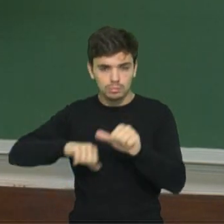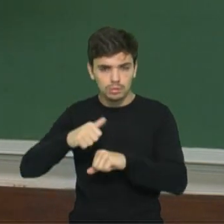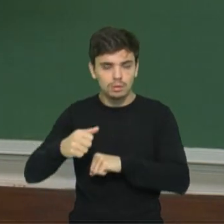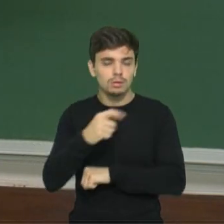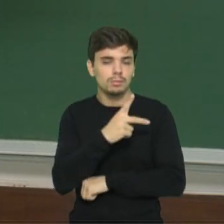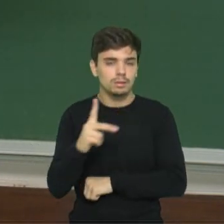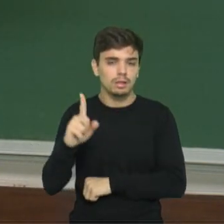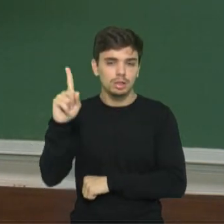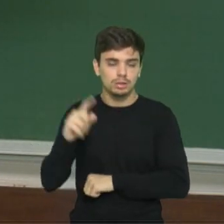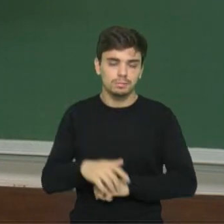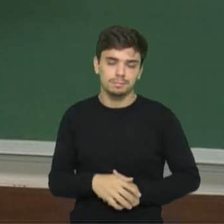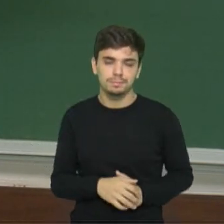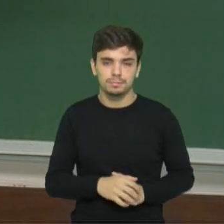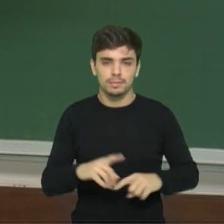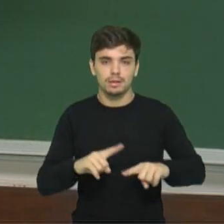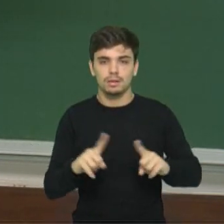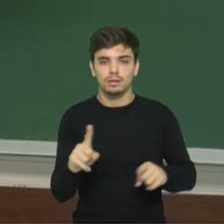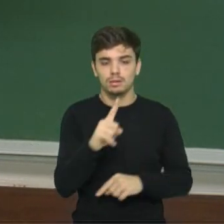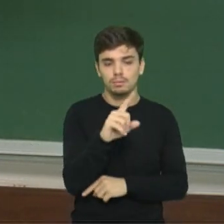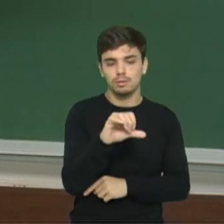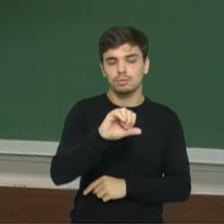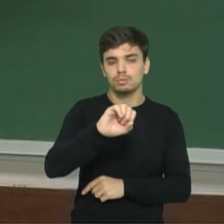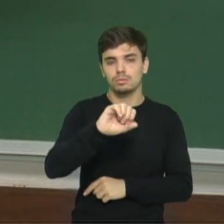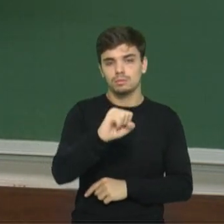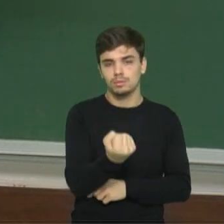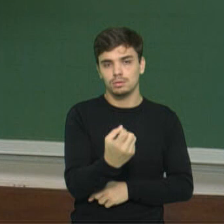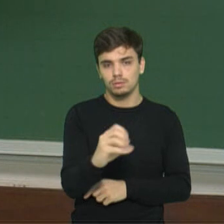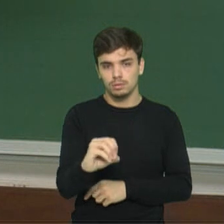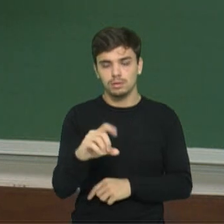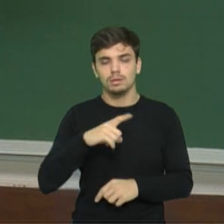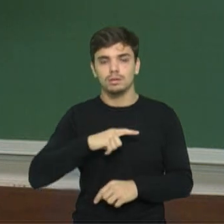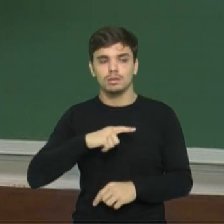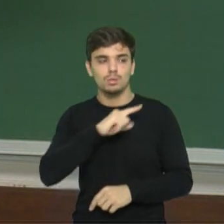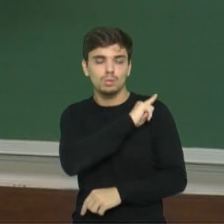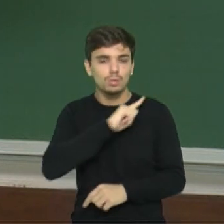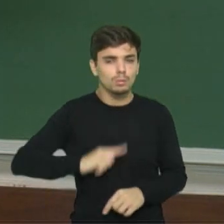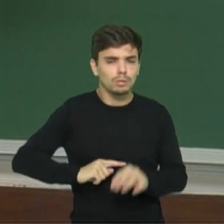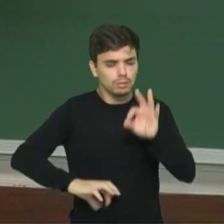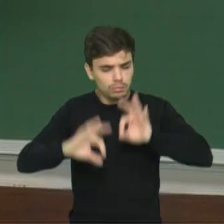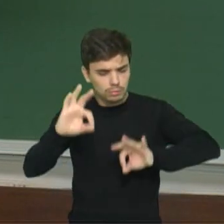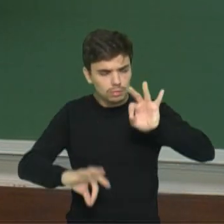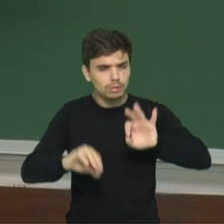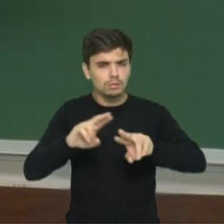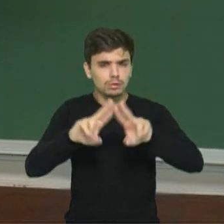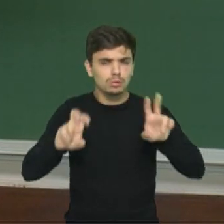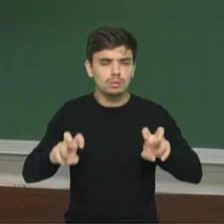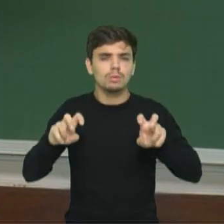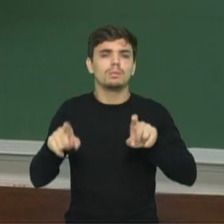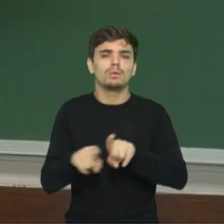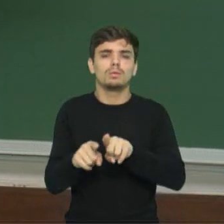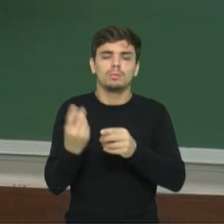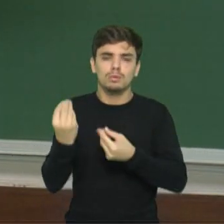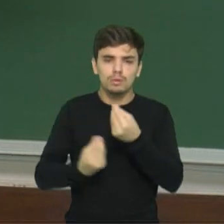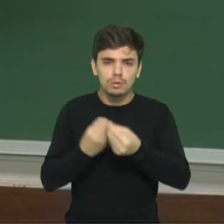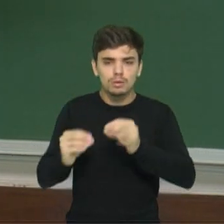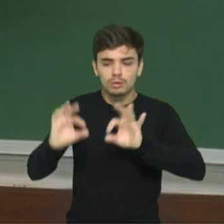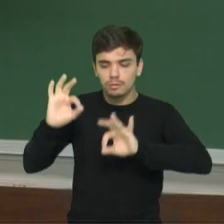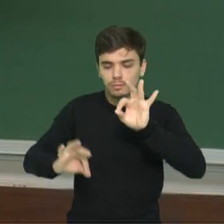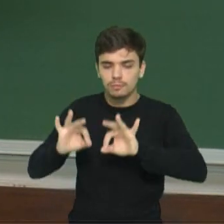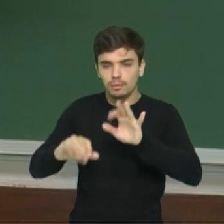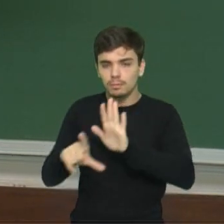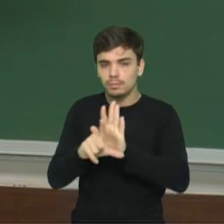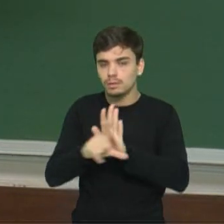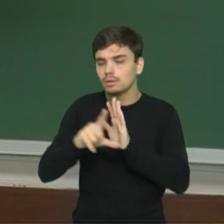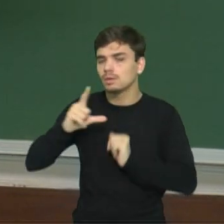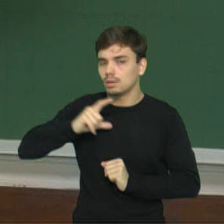do Uruguai. Em 1980, o governo ditatorial realiza um plebiscito sobre a reforma institucional,